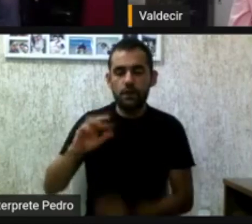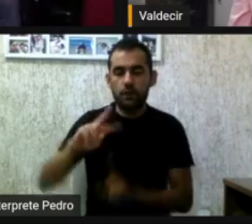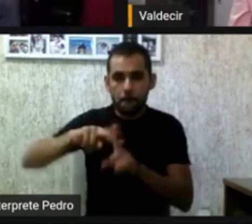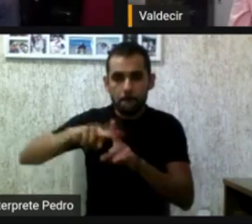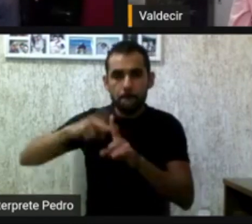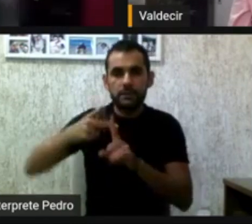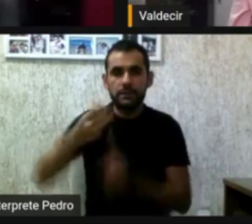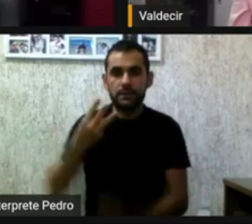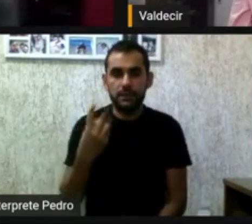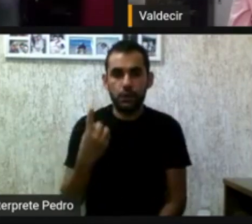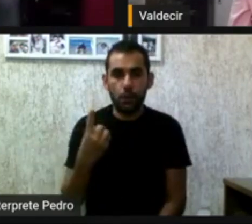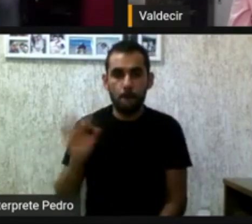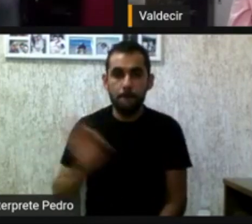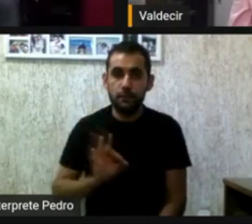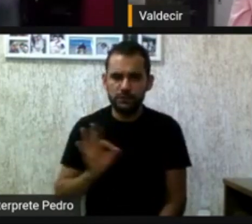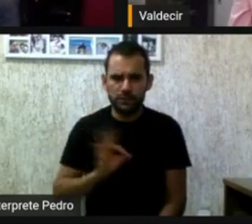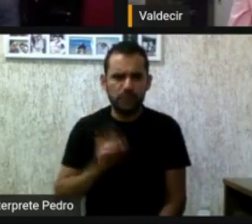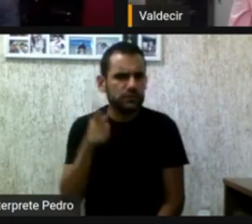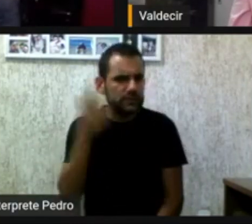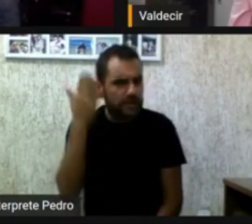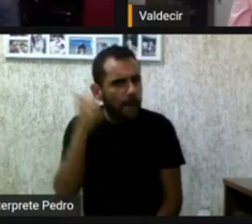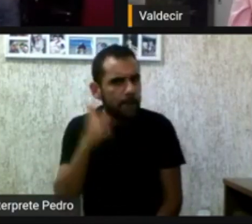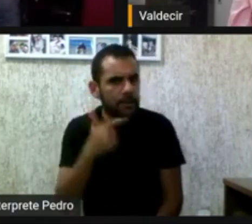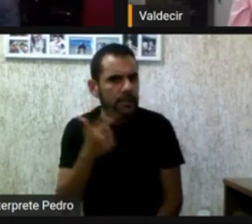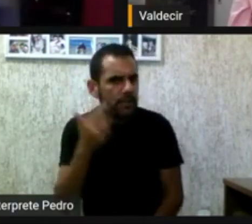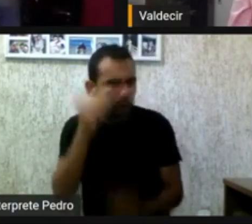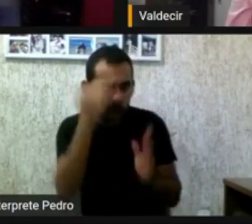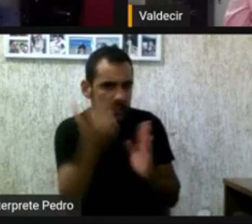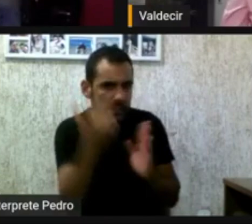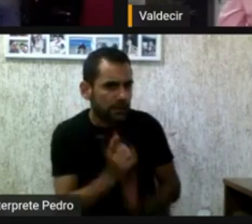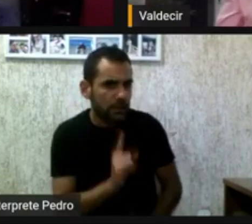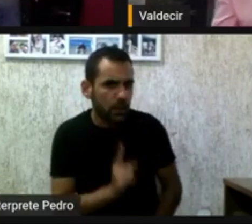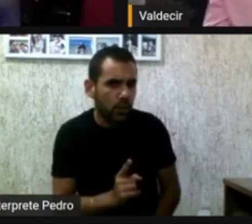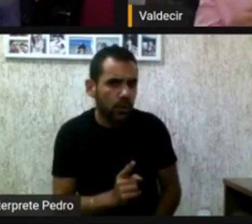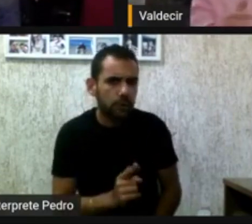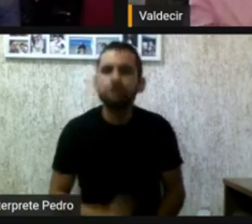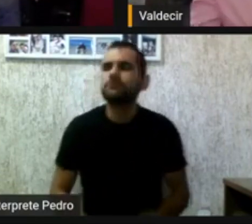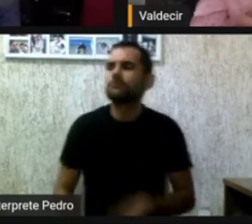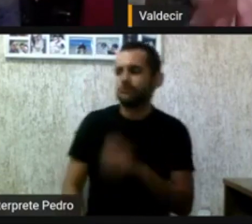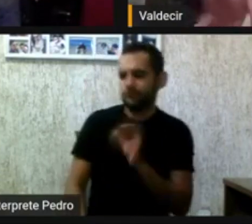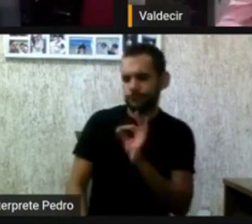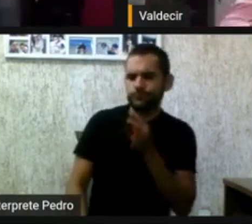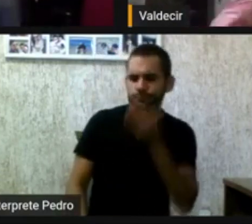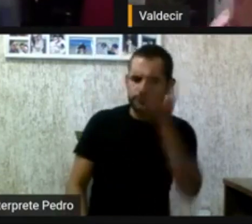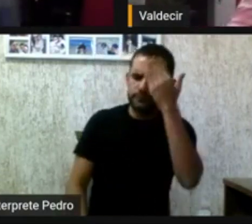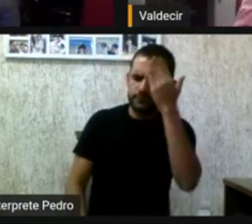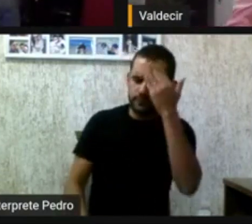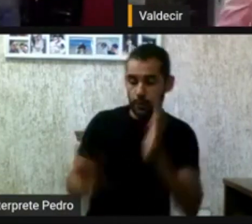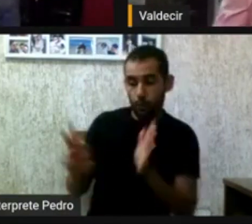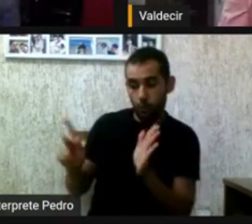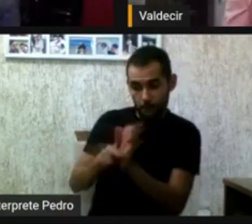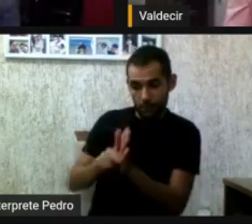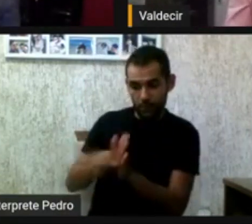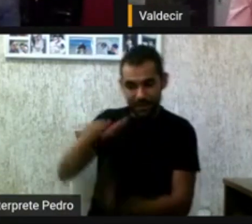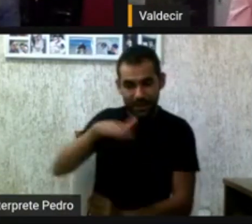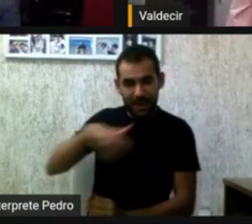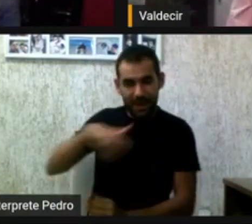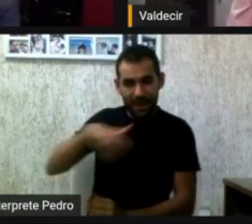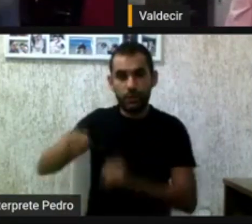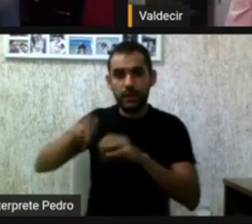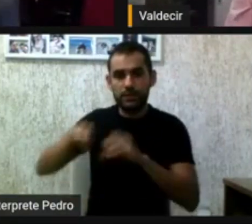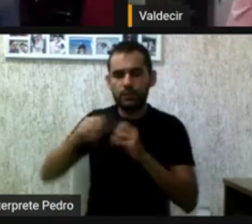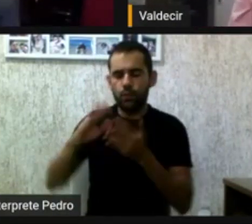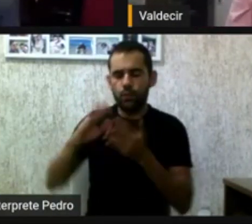mas não cumpriu. Você está sabendo disso? Sei sim, Adriano. E também sei que dentro do próprio setor da educação,